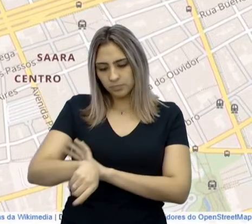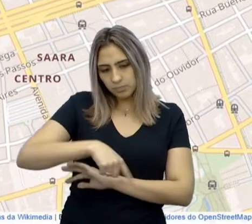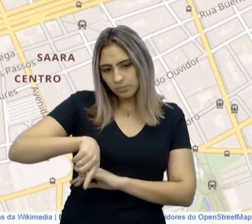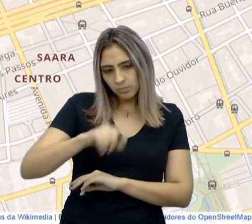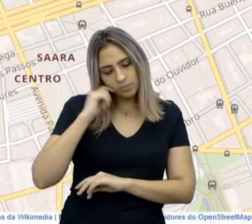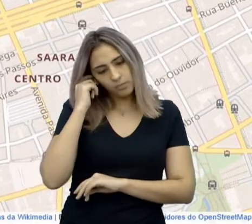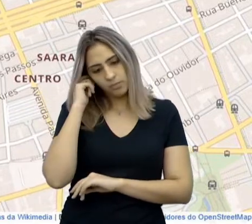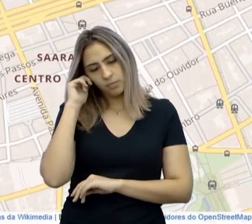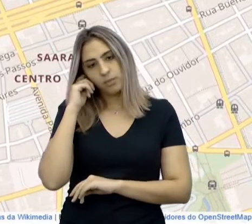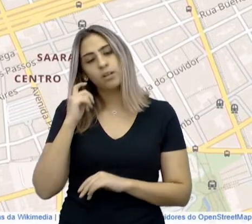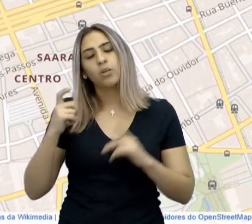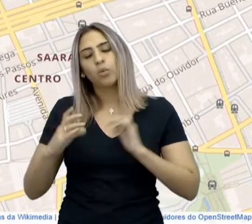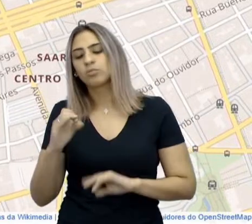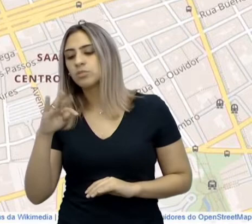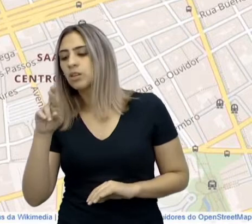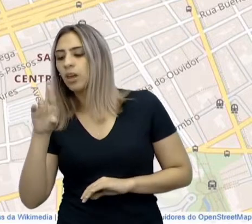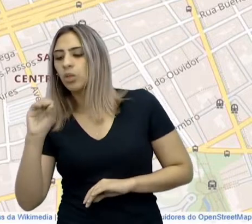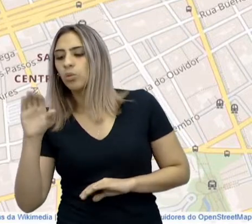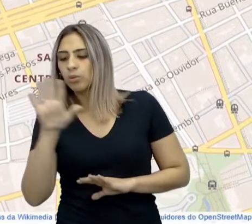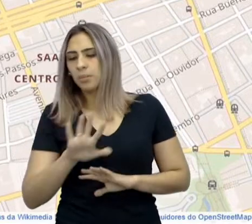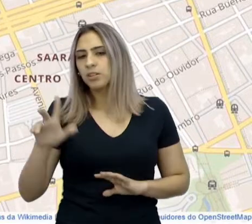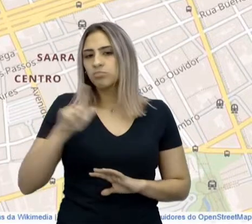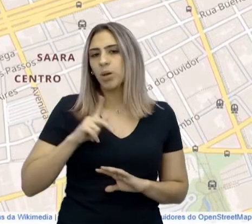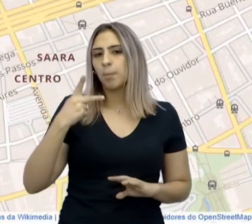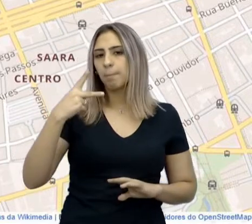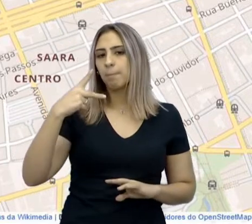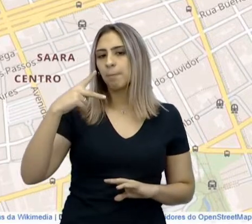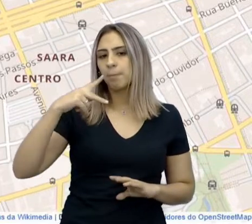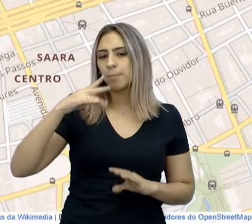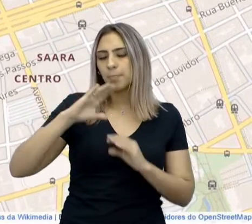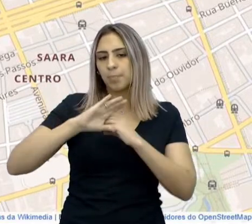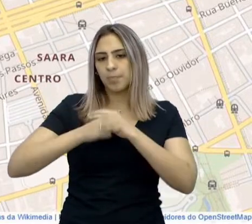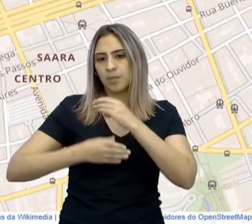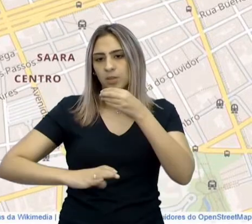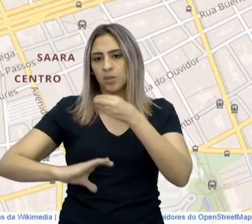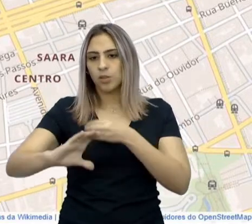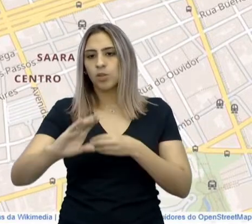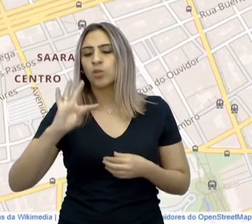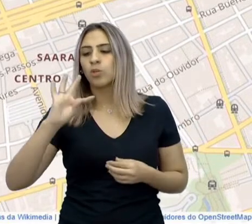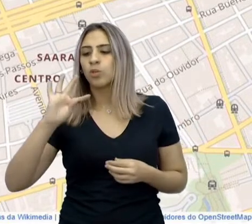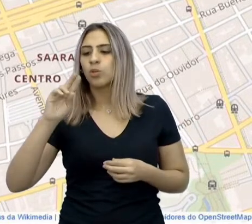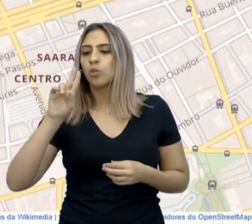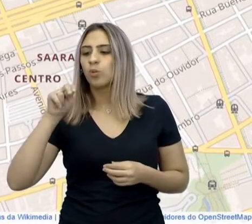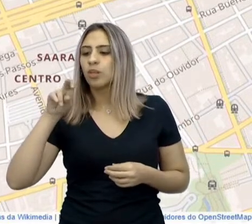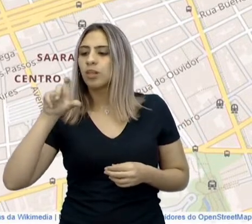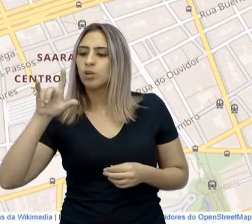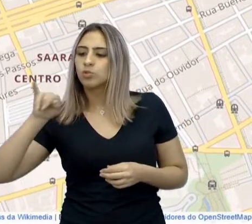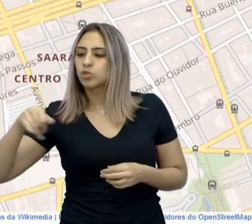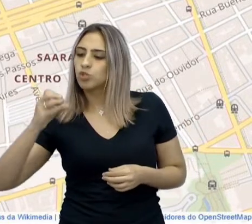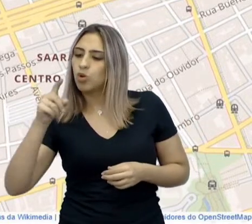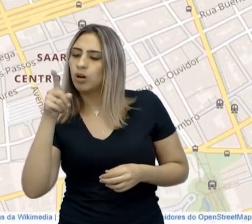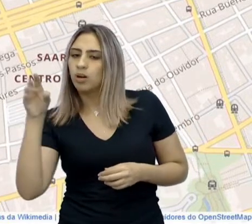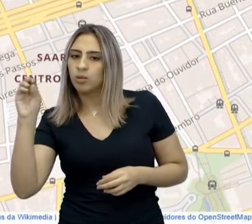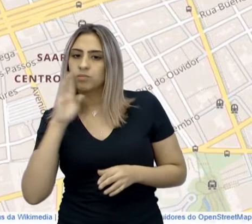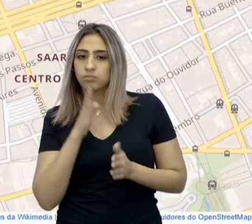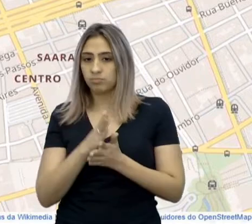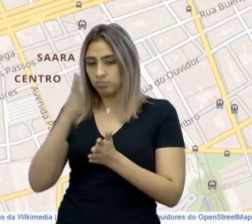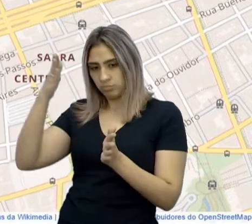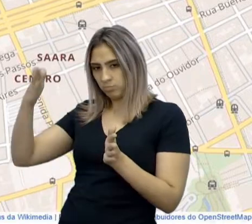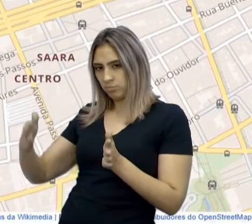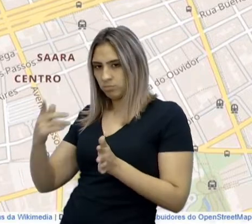e onde ali no centro da imagem tem um túnel, tá? Que é o túnel João Ricardo, tá? Que fica aí bem do lado